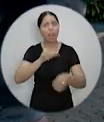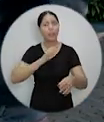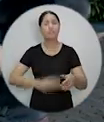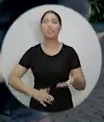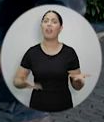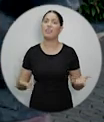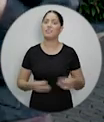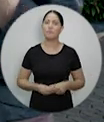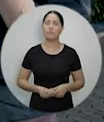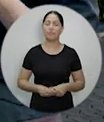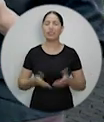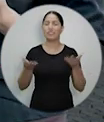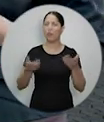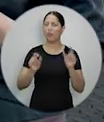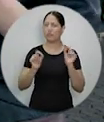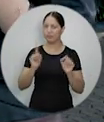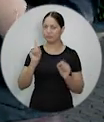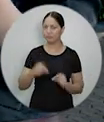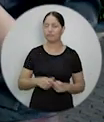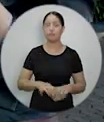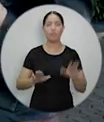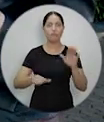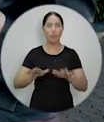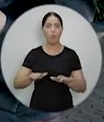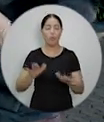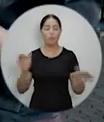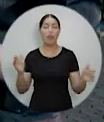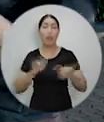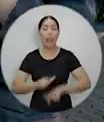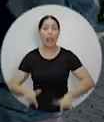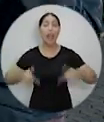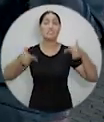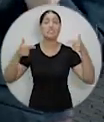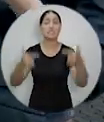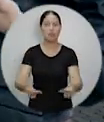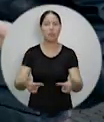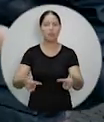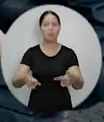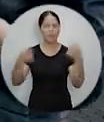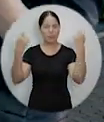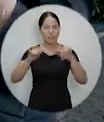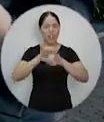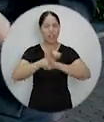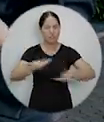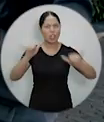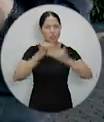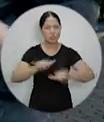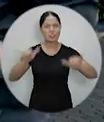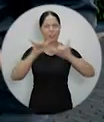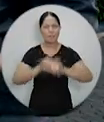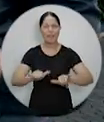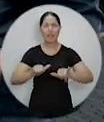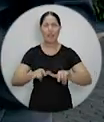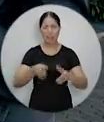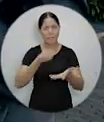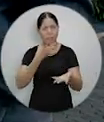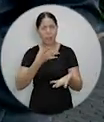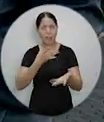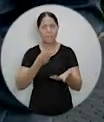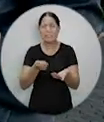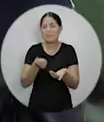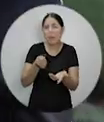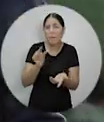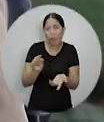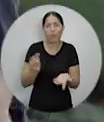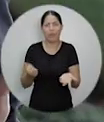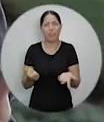candidatas. Então, o que nós temos hoje? Ações afirmativas que são excelentes, mas ainda que são poucas, que são